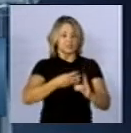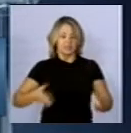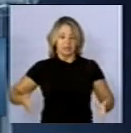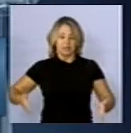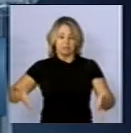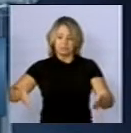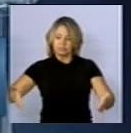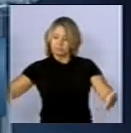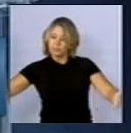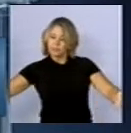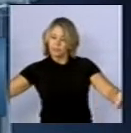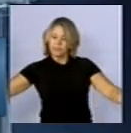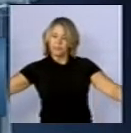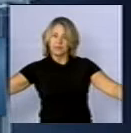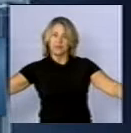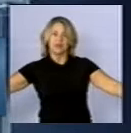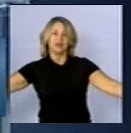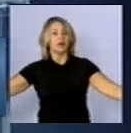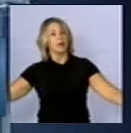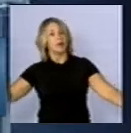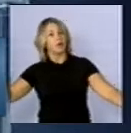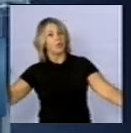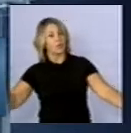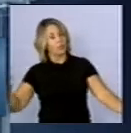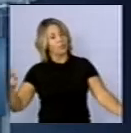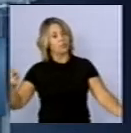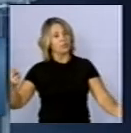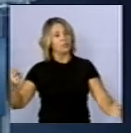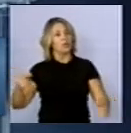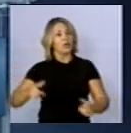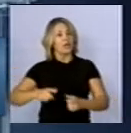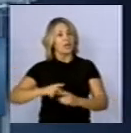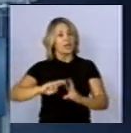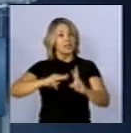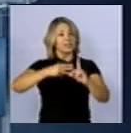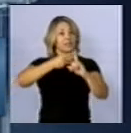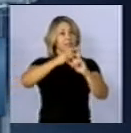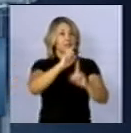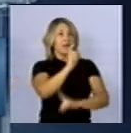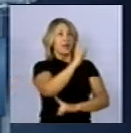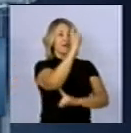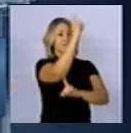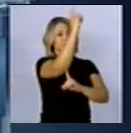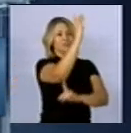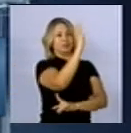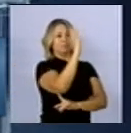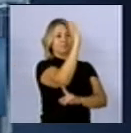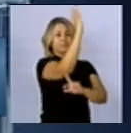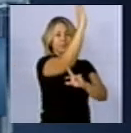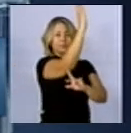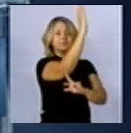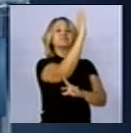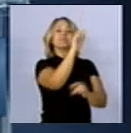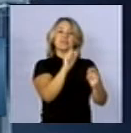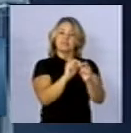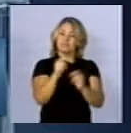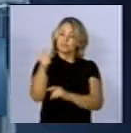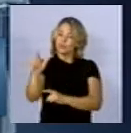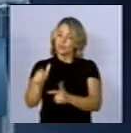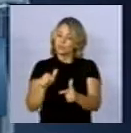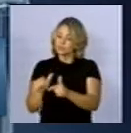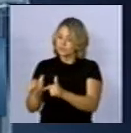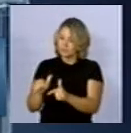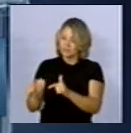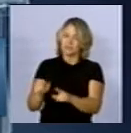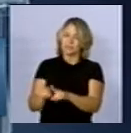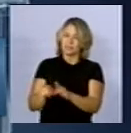passagem ou triplicar a altura das estruturas fizemos também um outro exercício mas